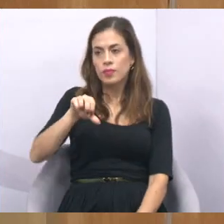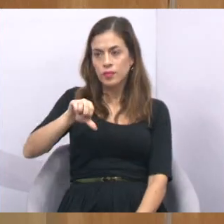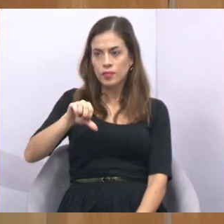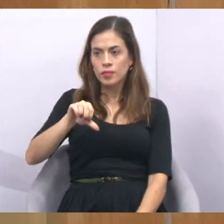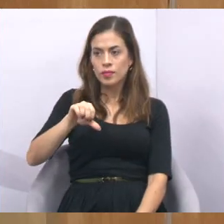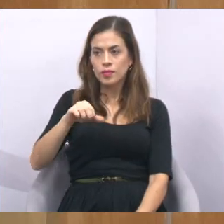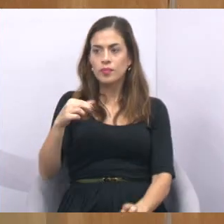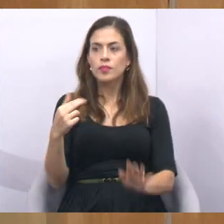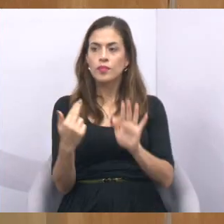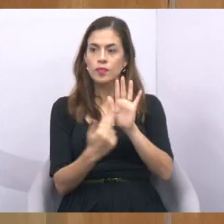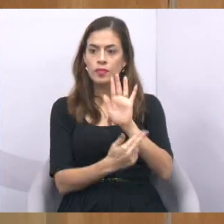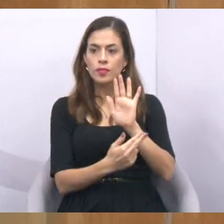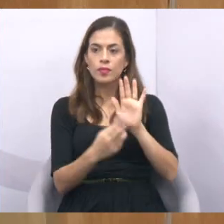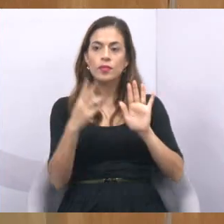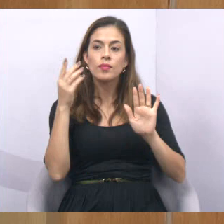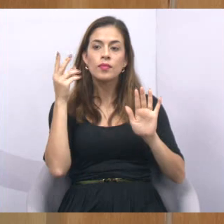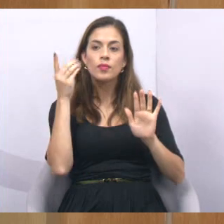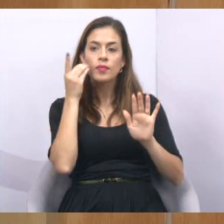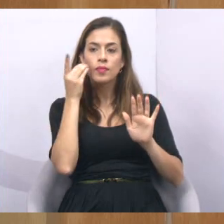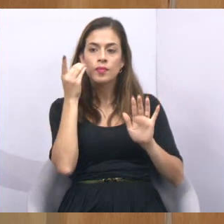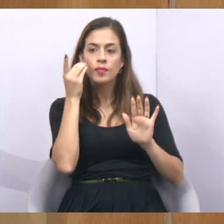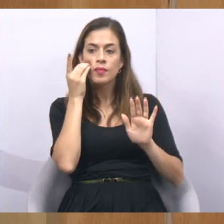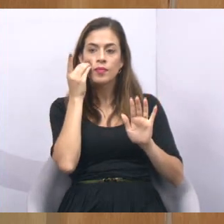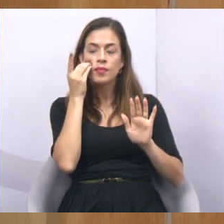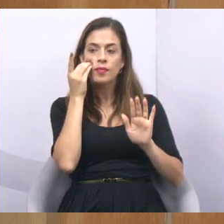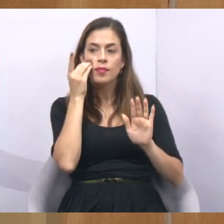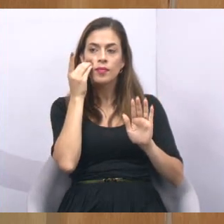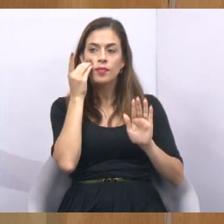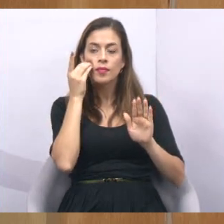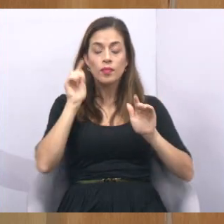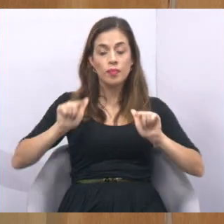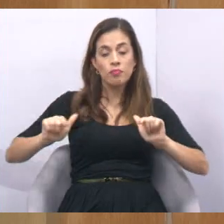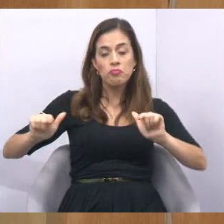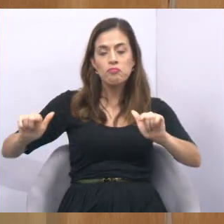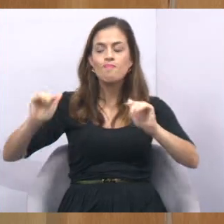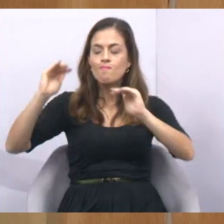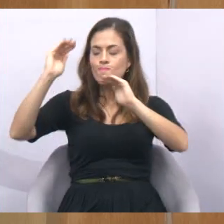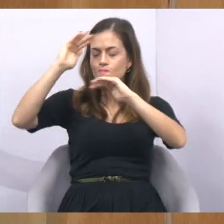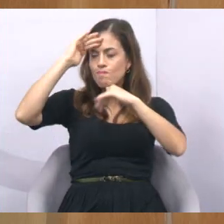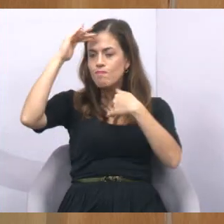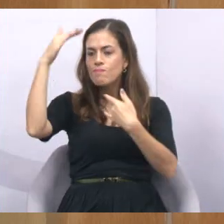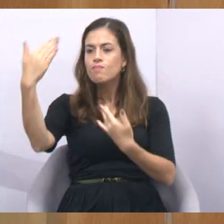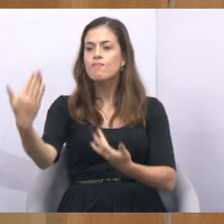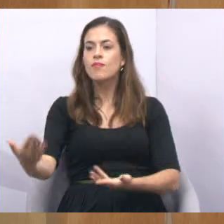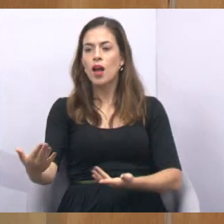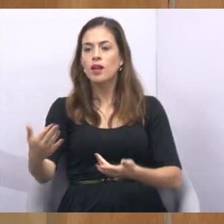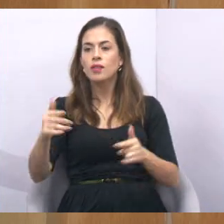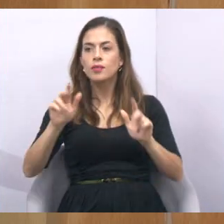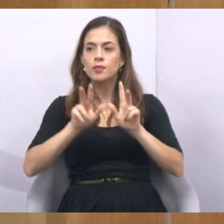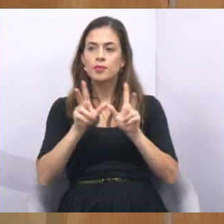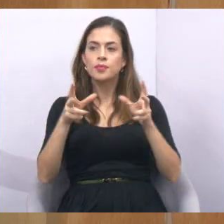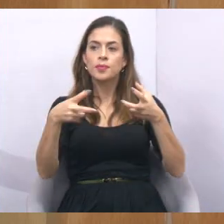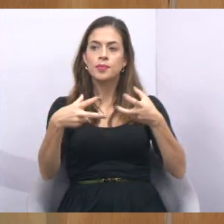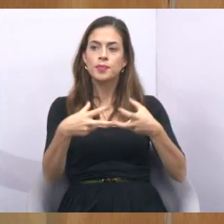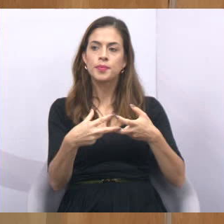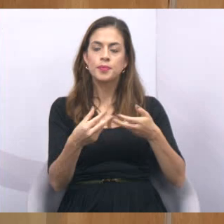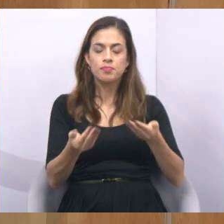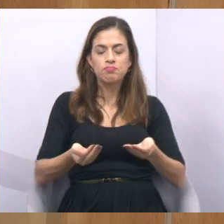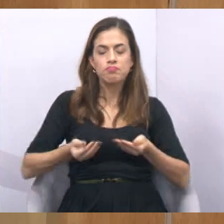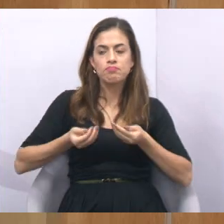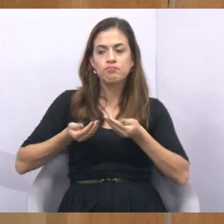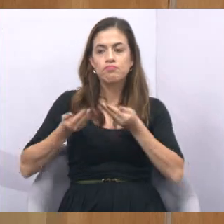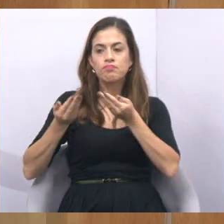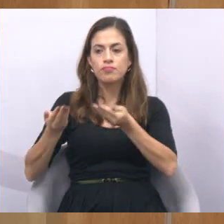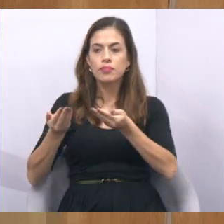nosso vereador Dude. Este título ele é a mais alta honraria que a Câmara Municipal concede em nome deste